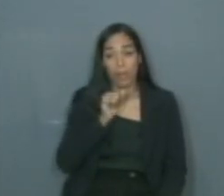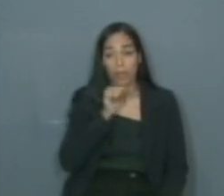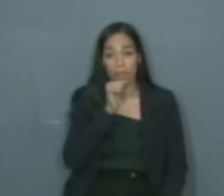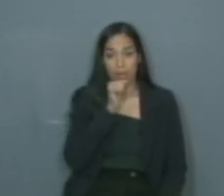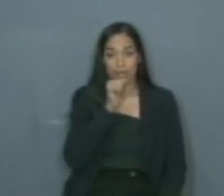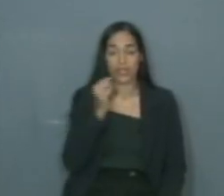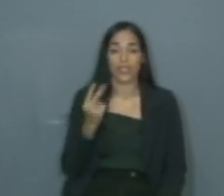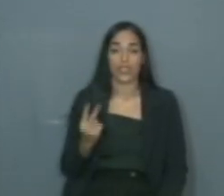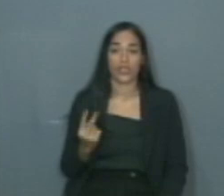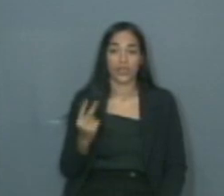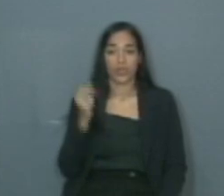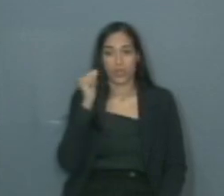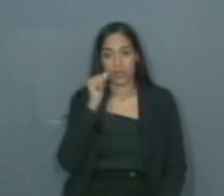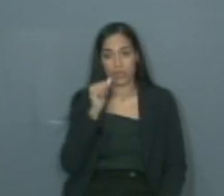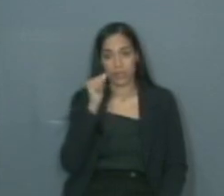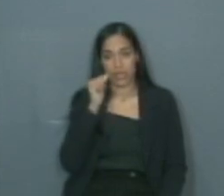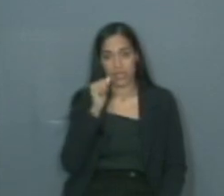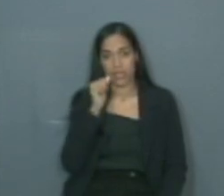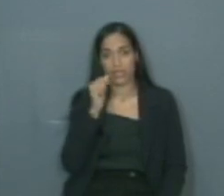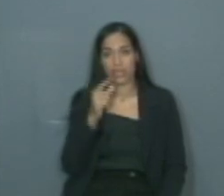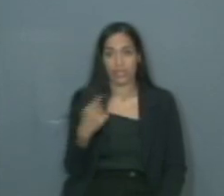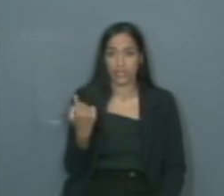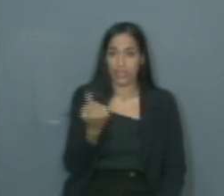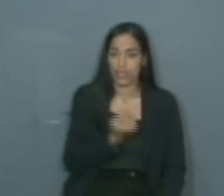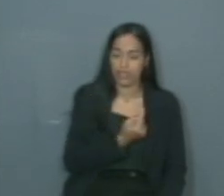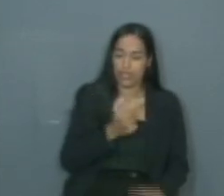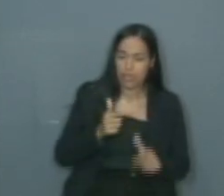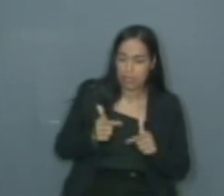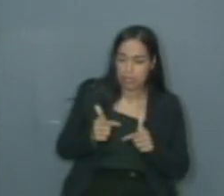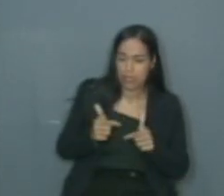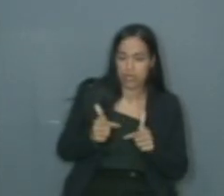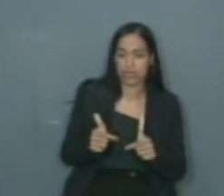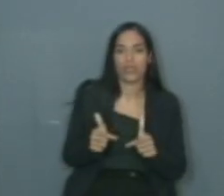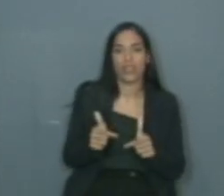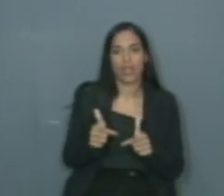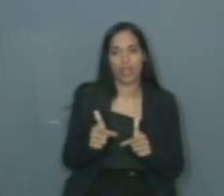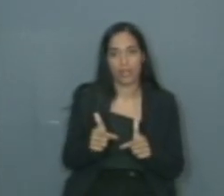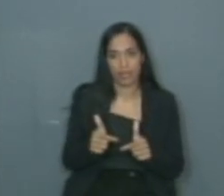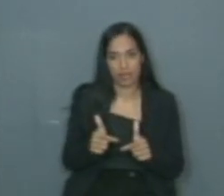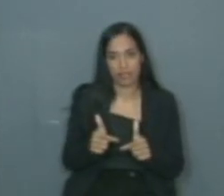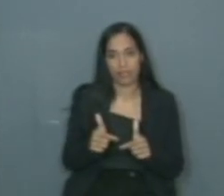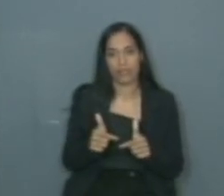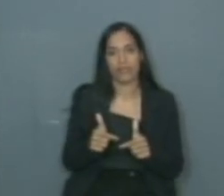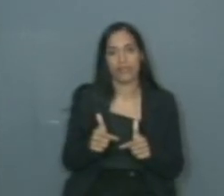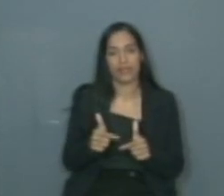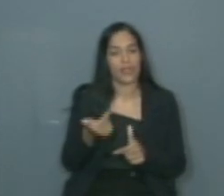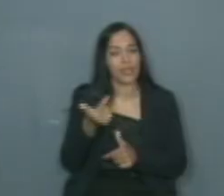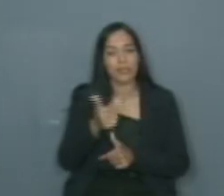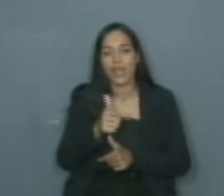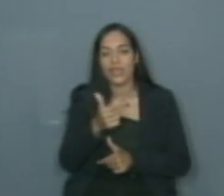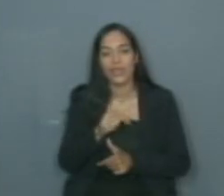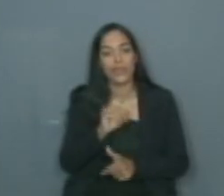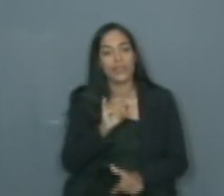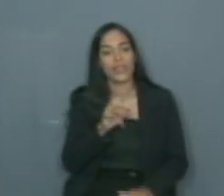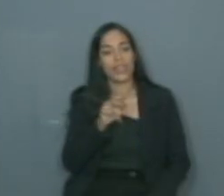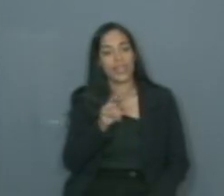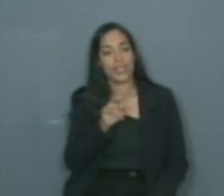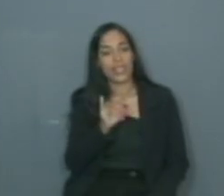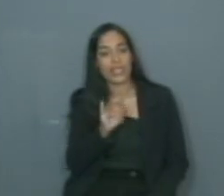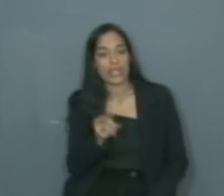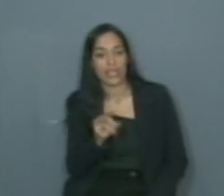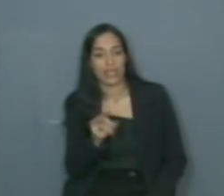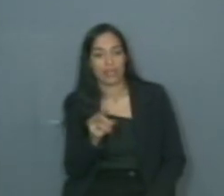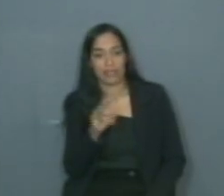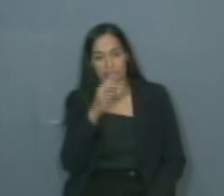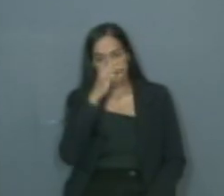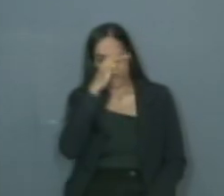de 2 meninas, que a gente possa lutar para que não haja mais Íngrides vítimas de violência. A